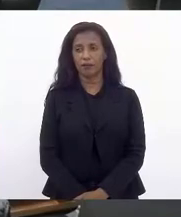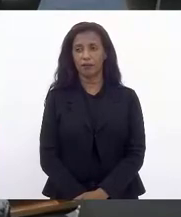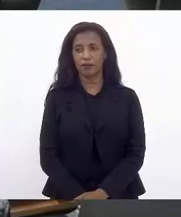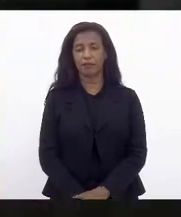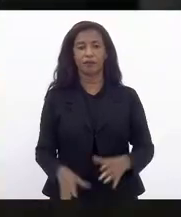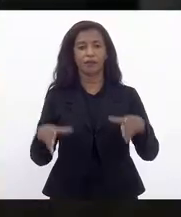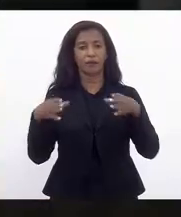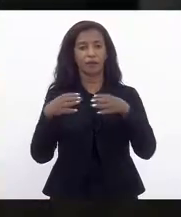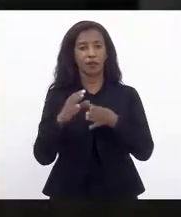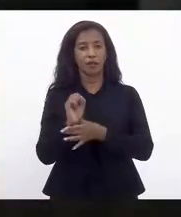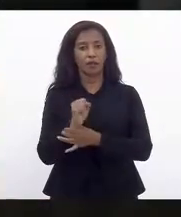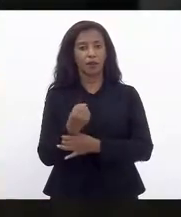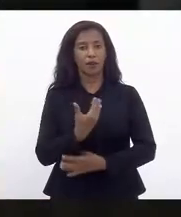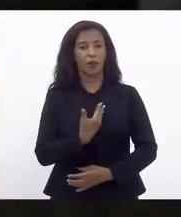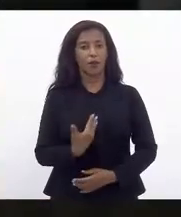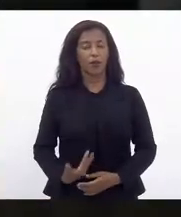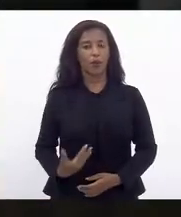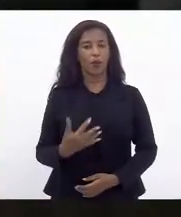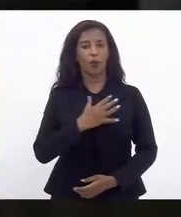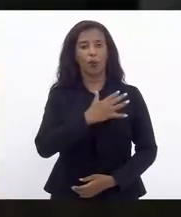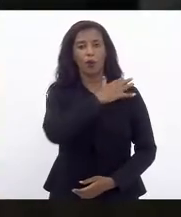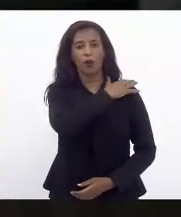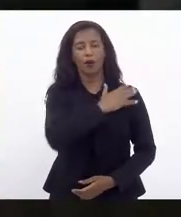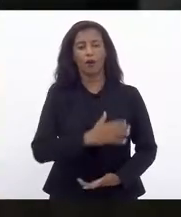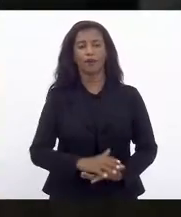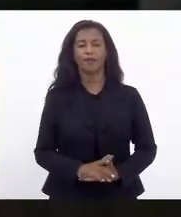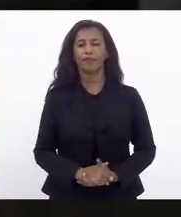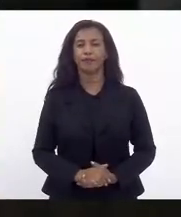Pela Comissão de Segurança Pública, deputado Coronel Salema.